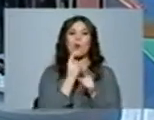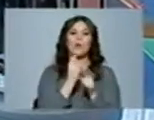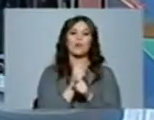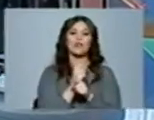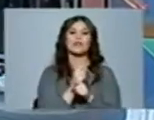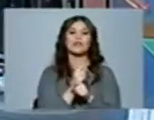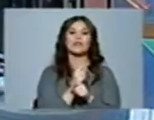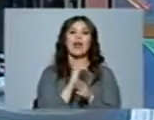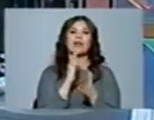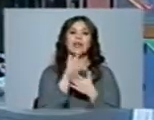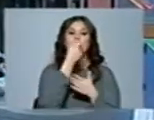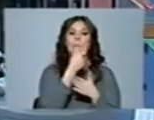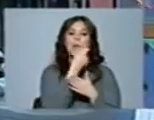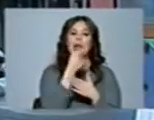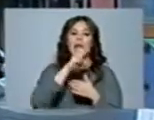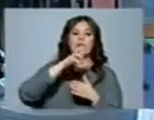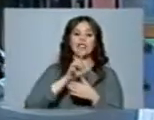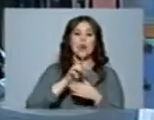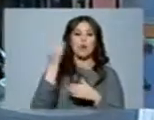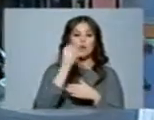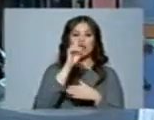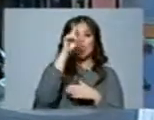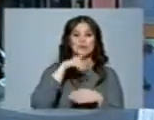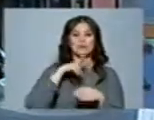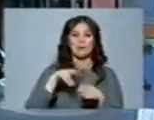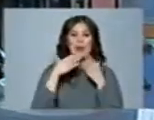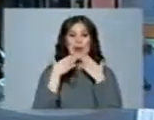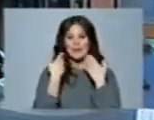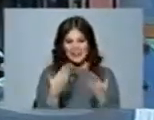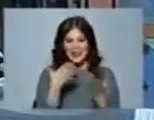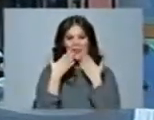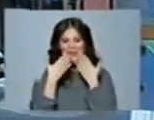estender até a maio na zona do Porto e Norte de Portugal. Muito obrigado. Muito obrigada. Muito obrigado.